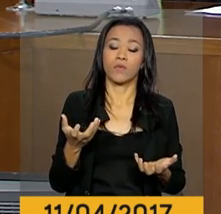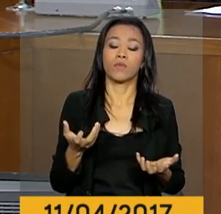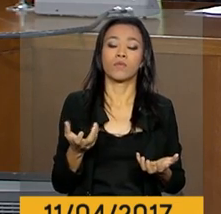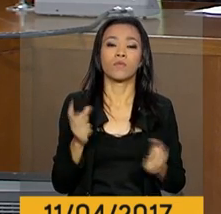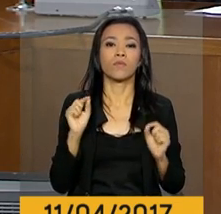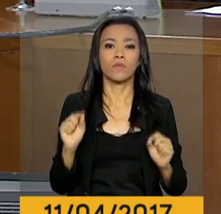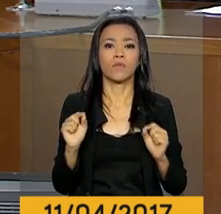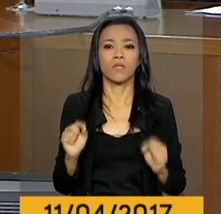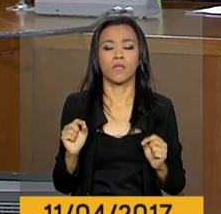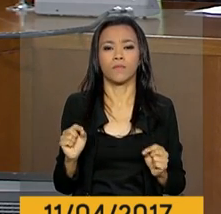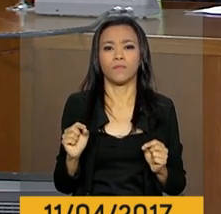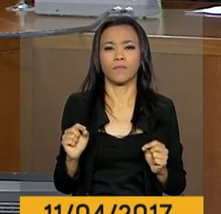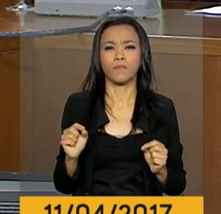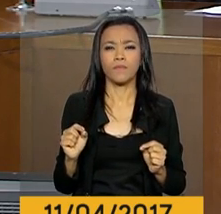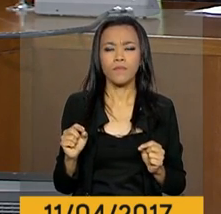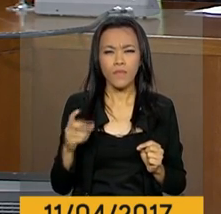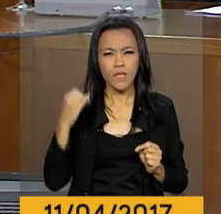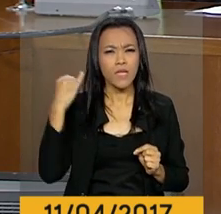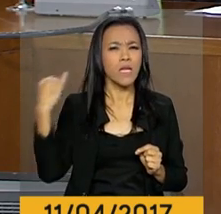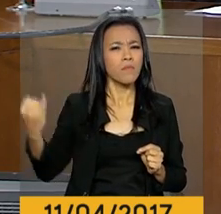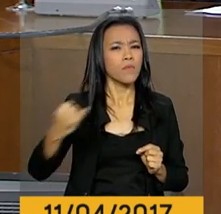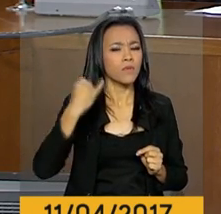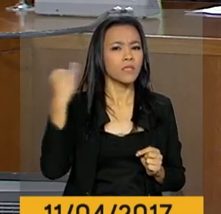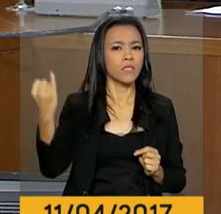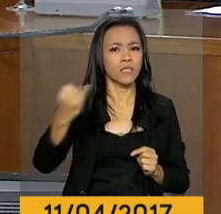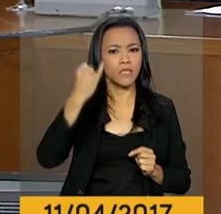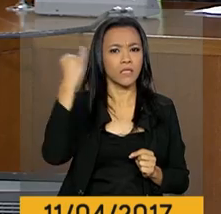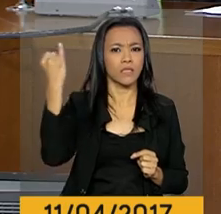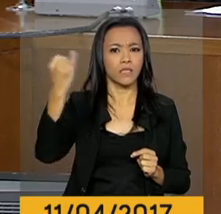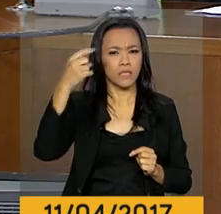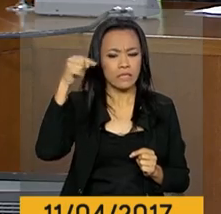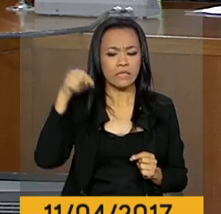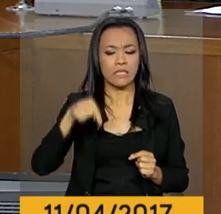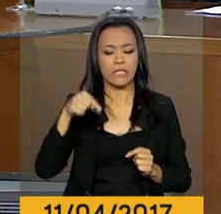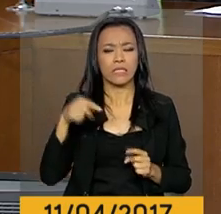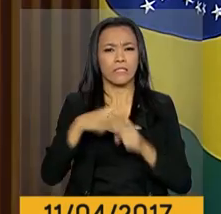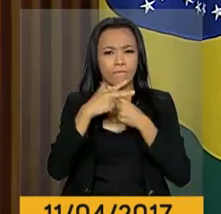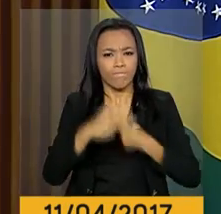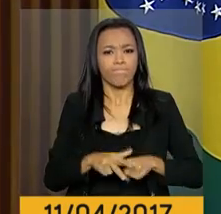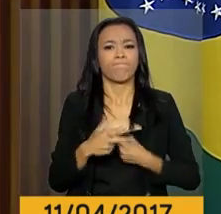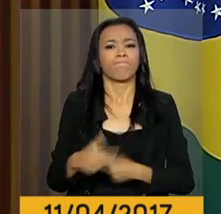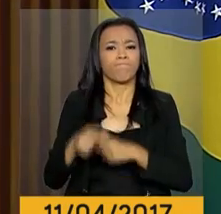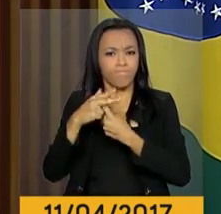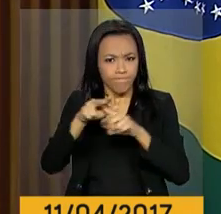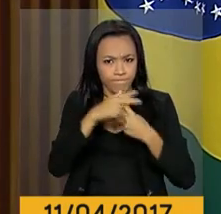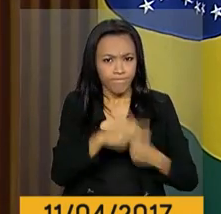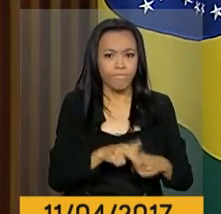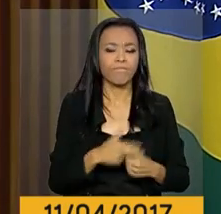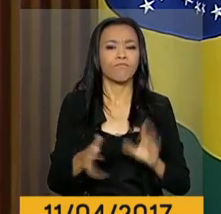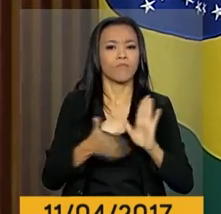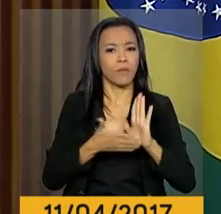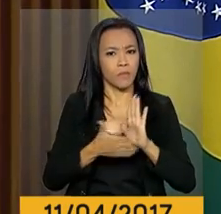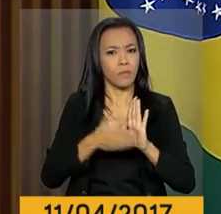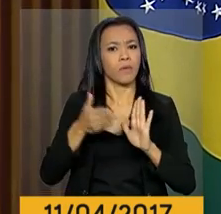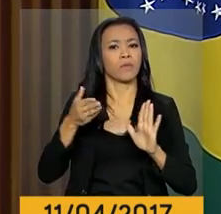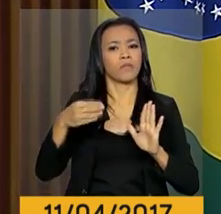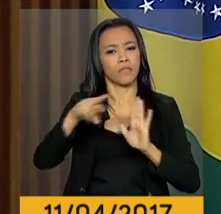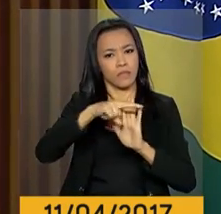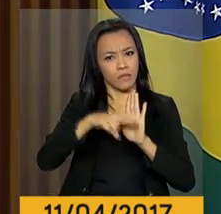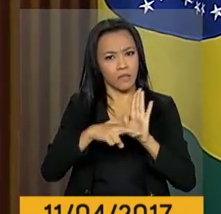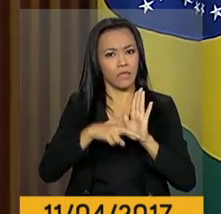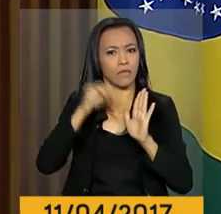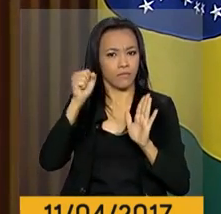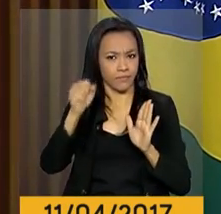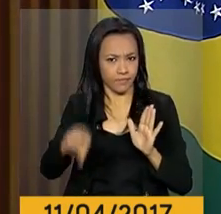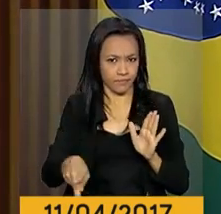têm observado isso a importância desta reformulação previdenciária Porque sem embargo de